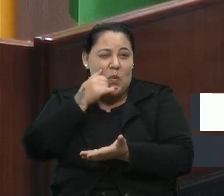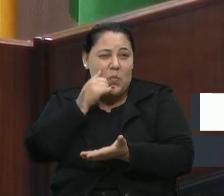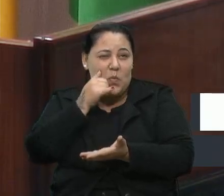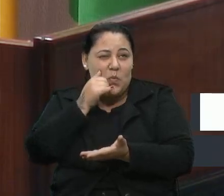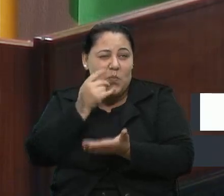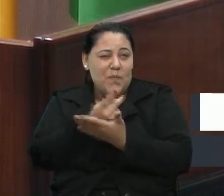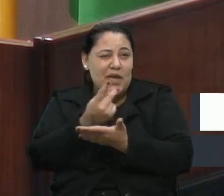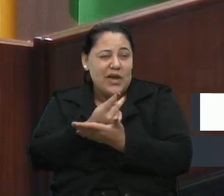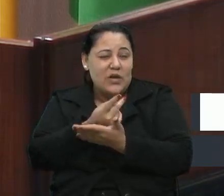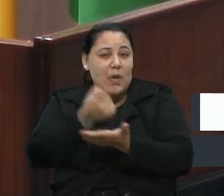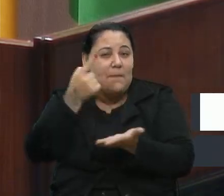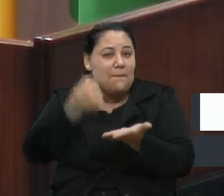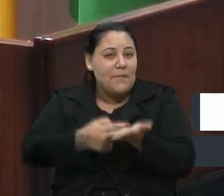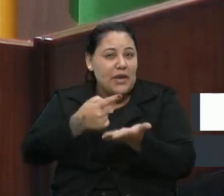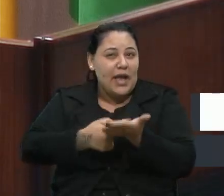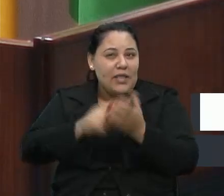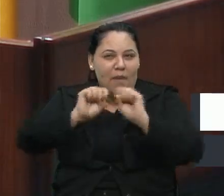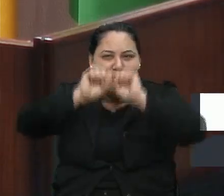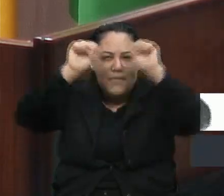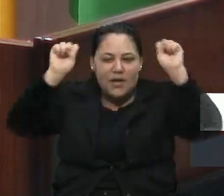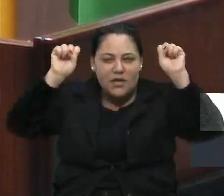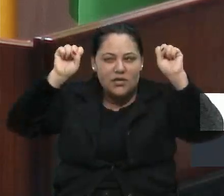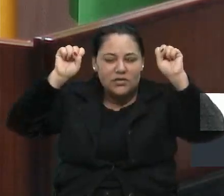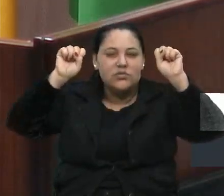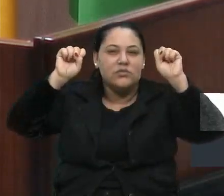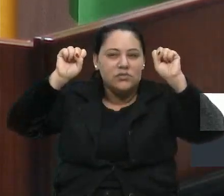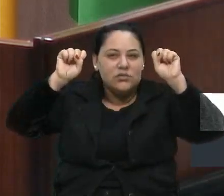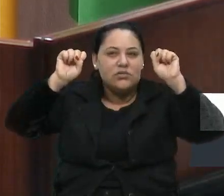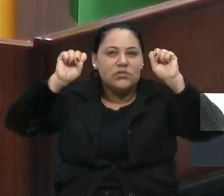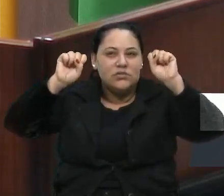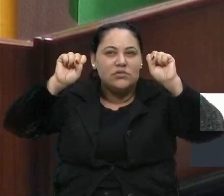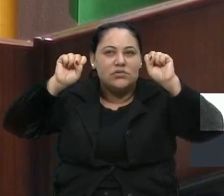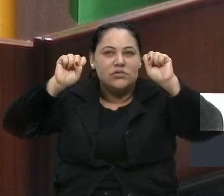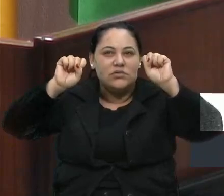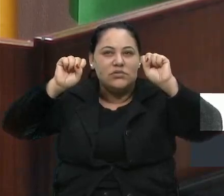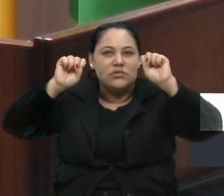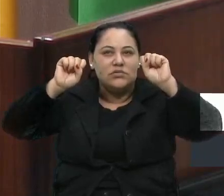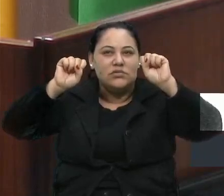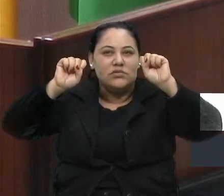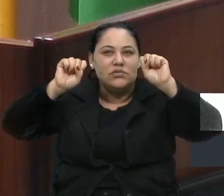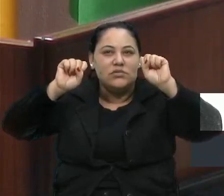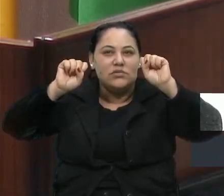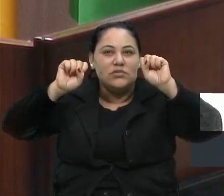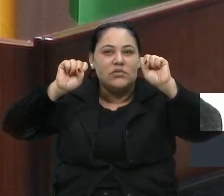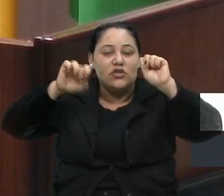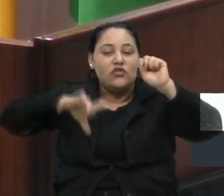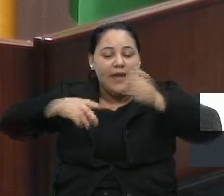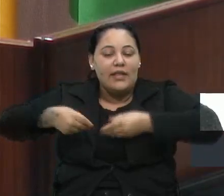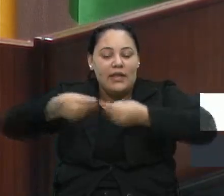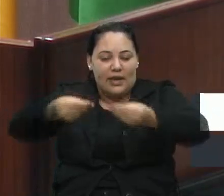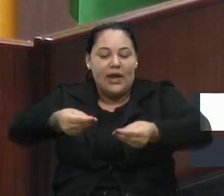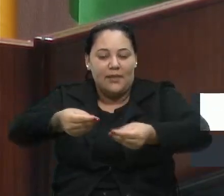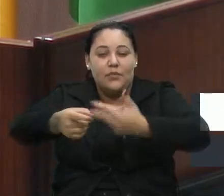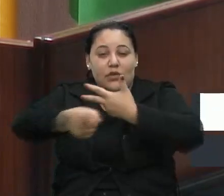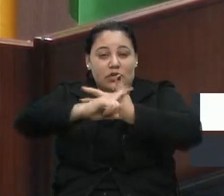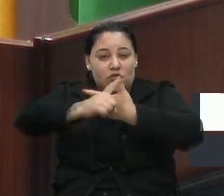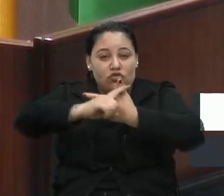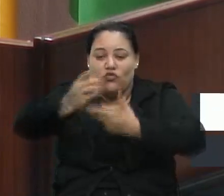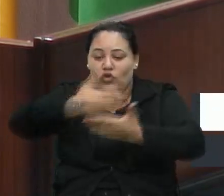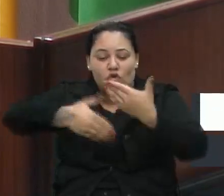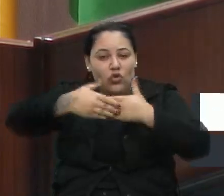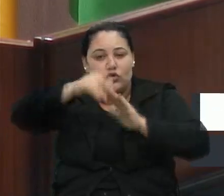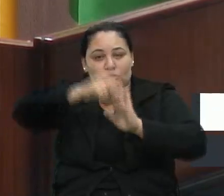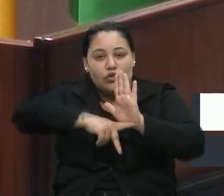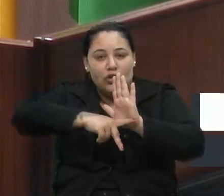eh pela manhã a escola do legislativo e a comissão de educação nosso presidente da Comissão a gente vai entregar esses projetos